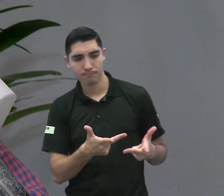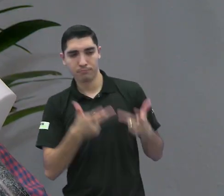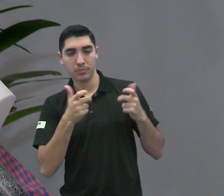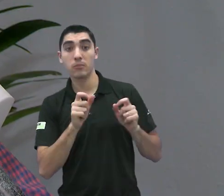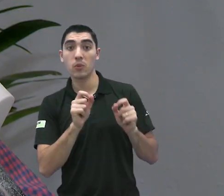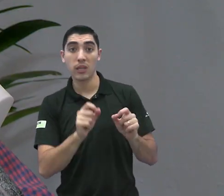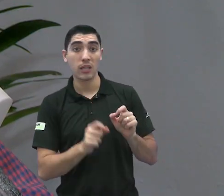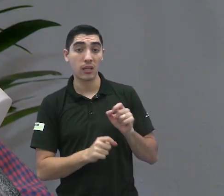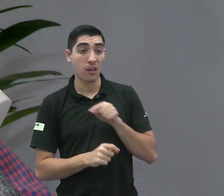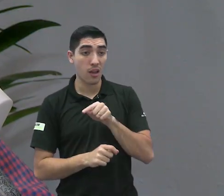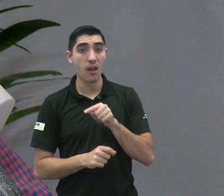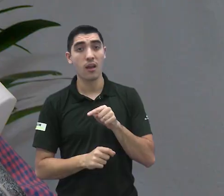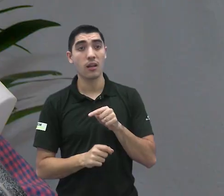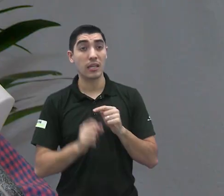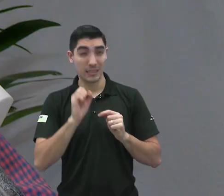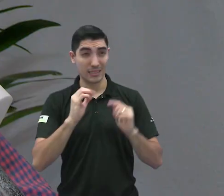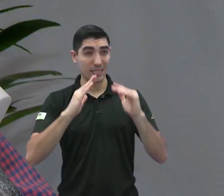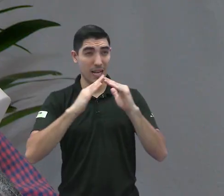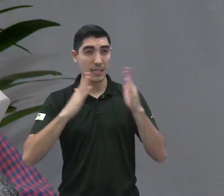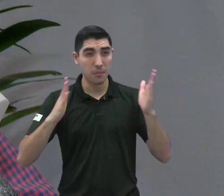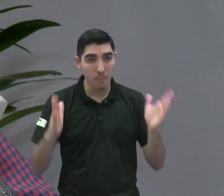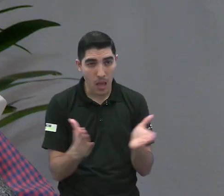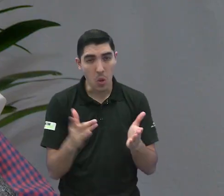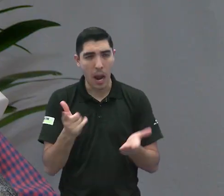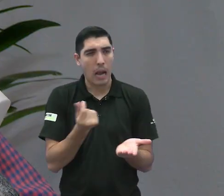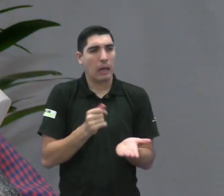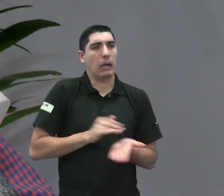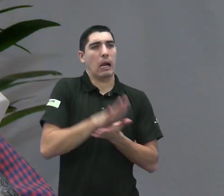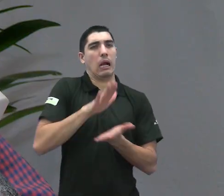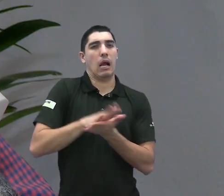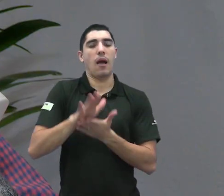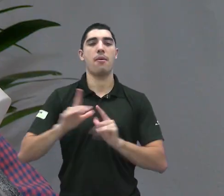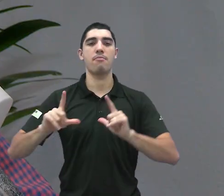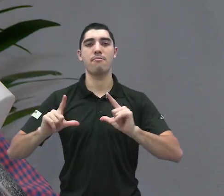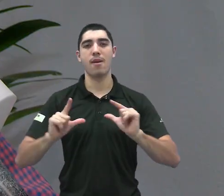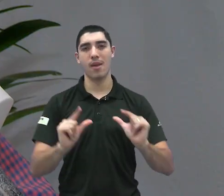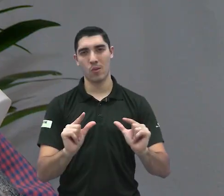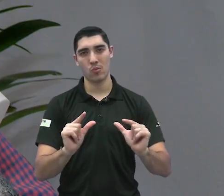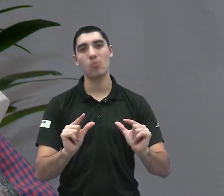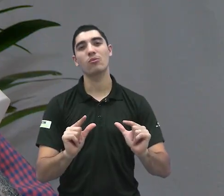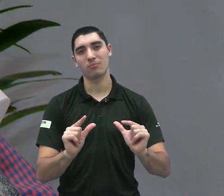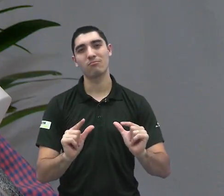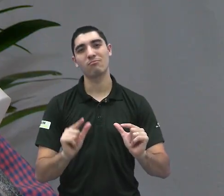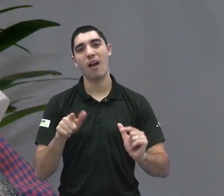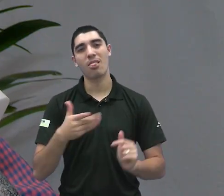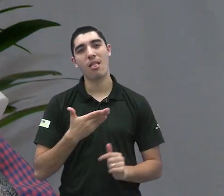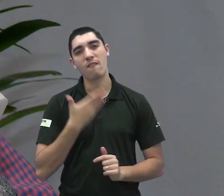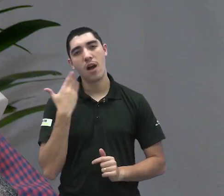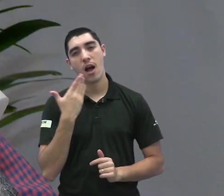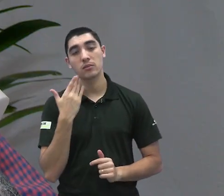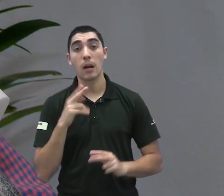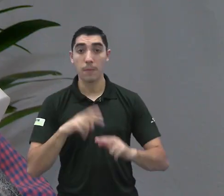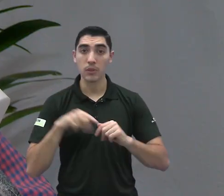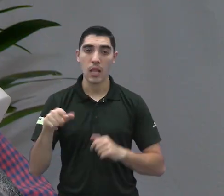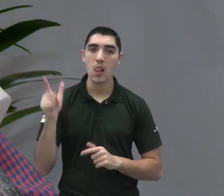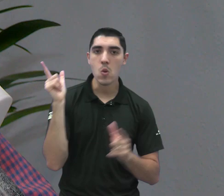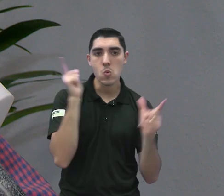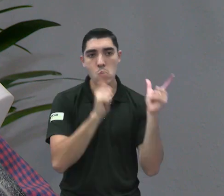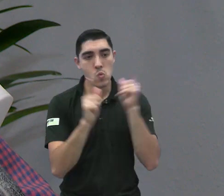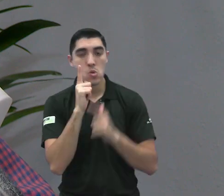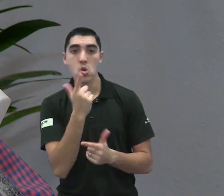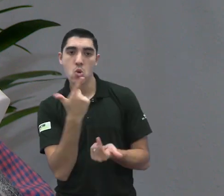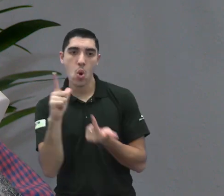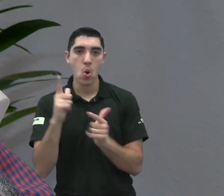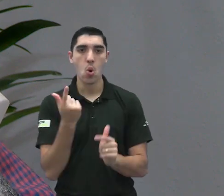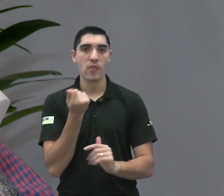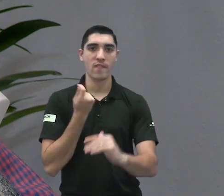que quanto menor, ele tem menos despesas como um todo, né? E ele tem um trânsito maior e ele pode promover